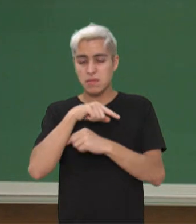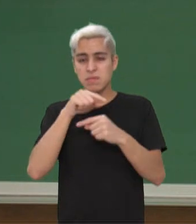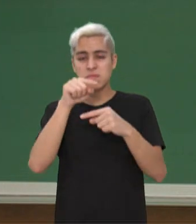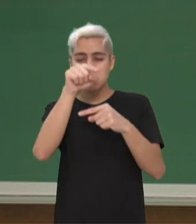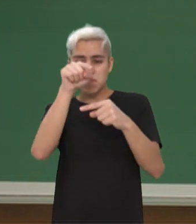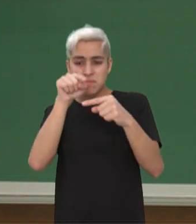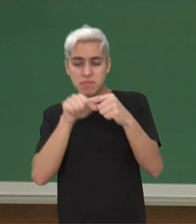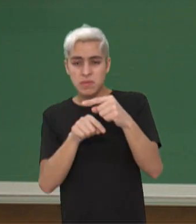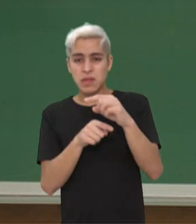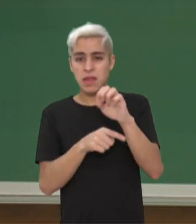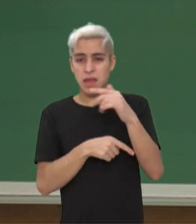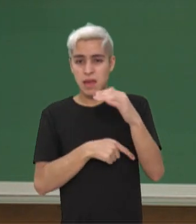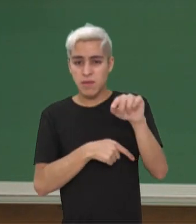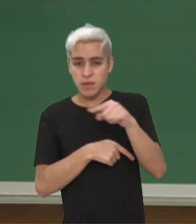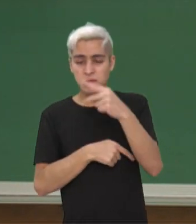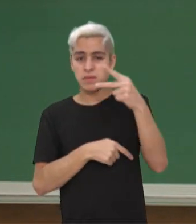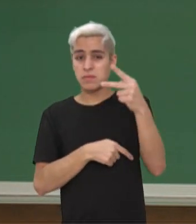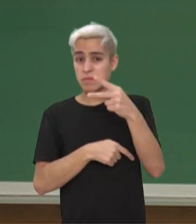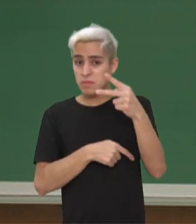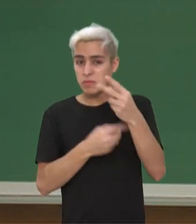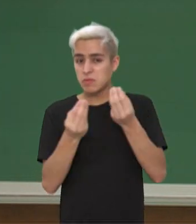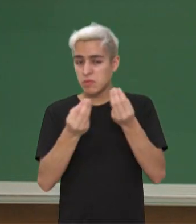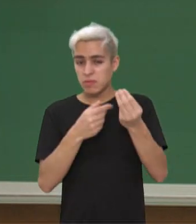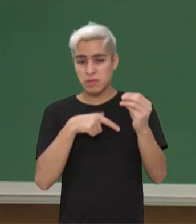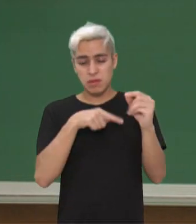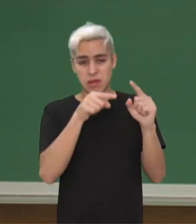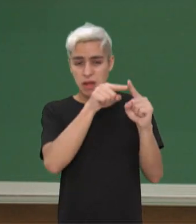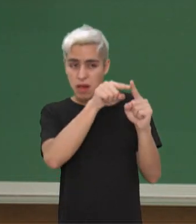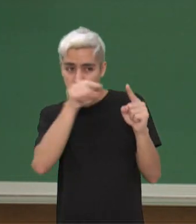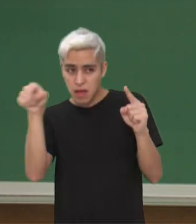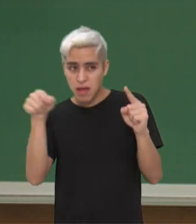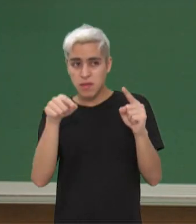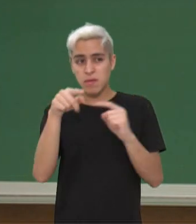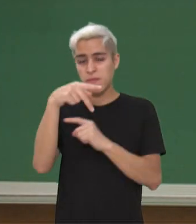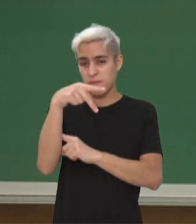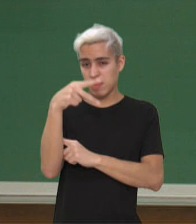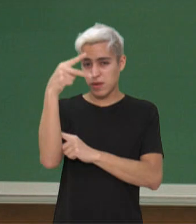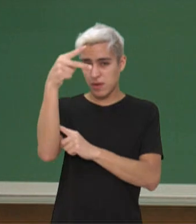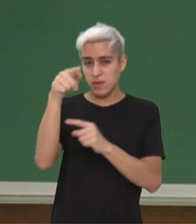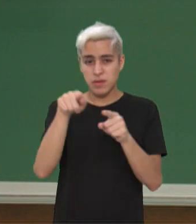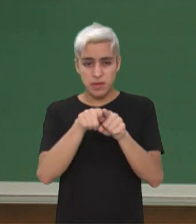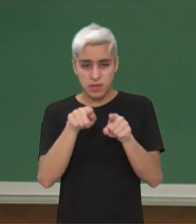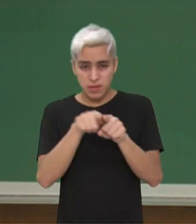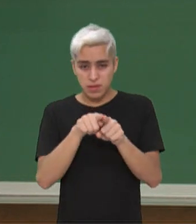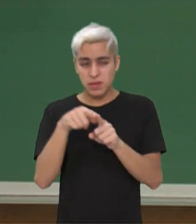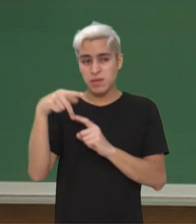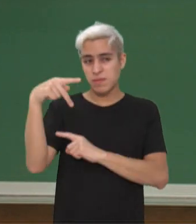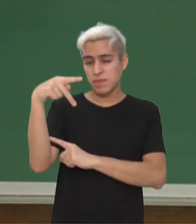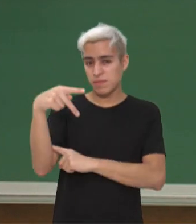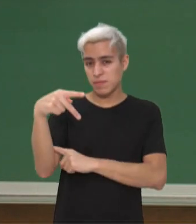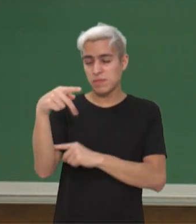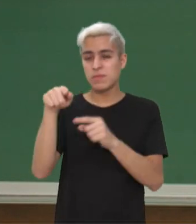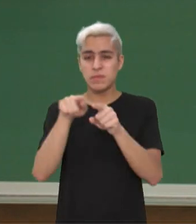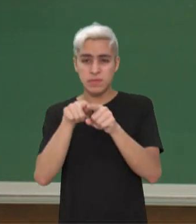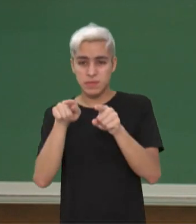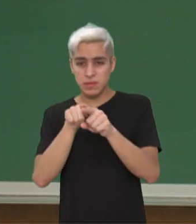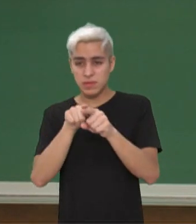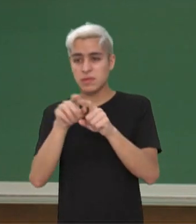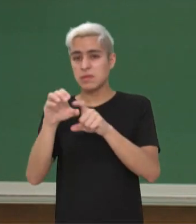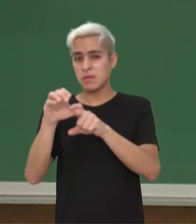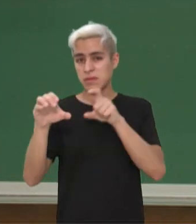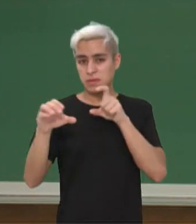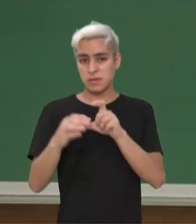grau completa. Ou seja, tem todos os termos, o termo do p quadrado, o termo em p e o termo